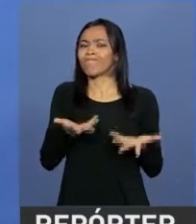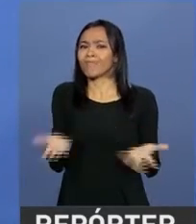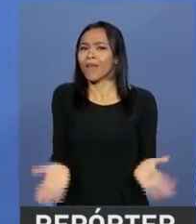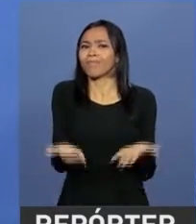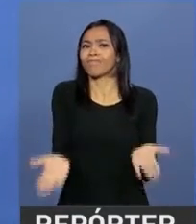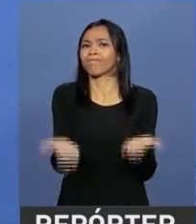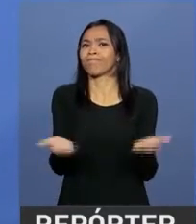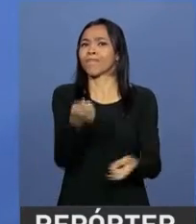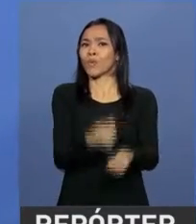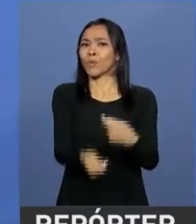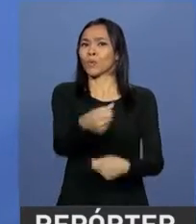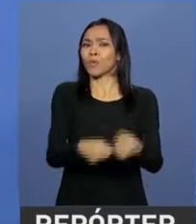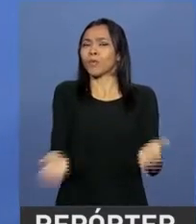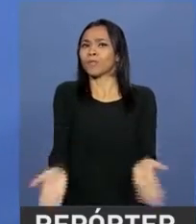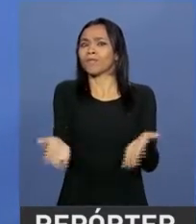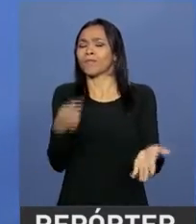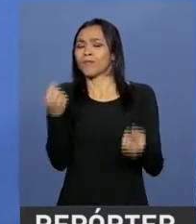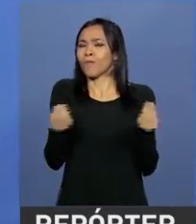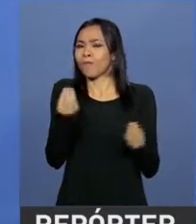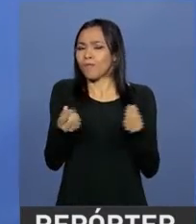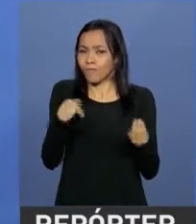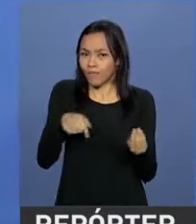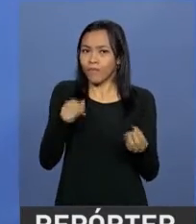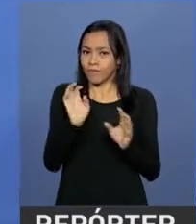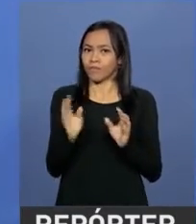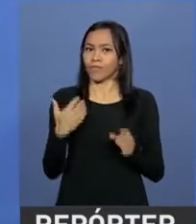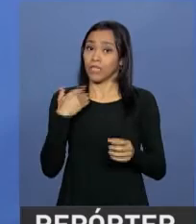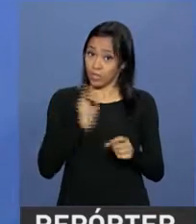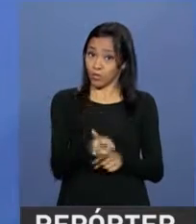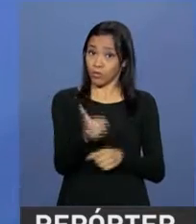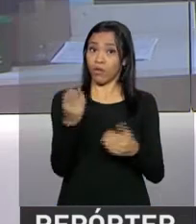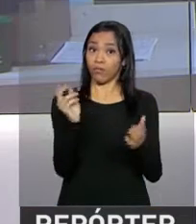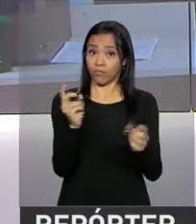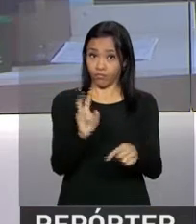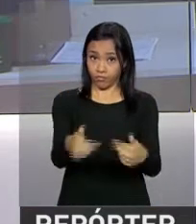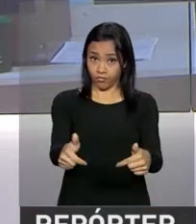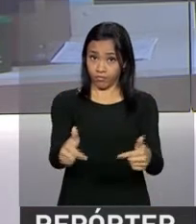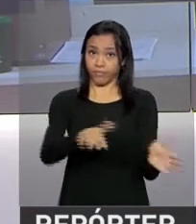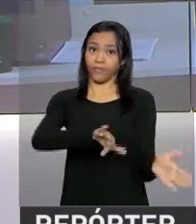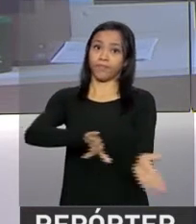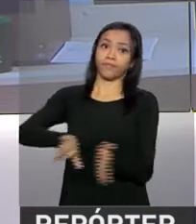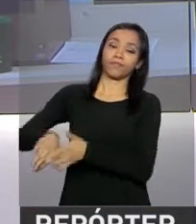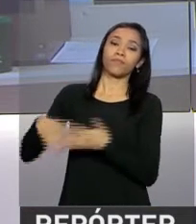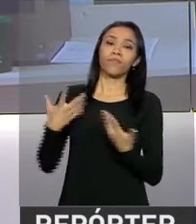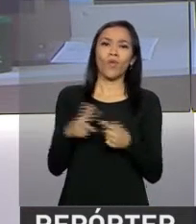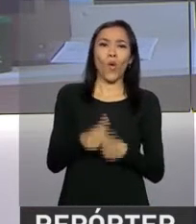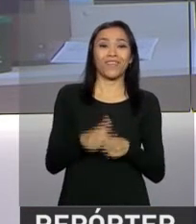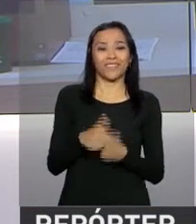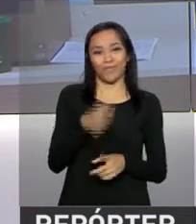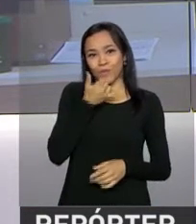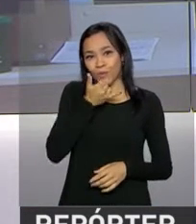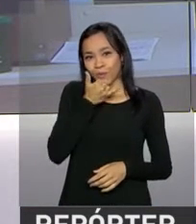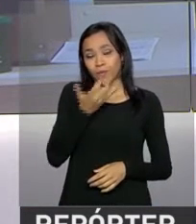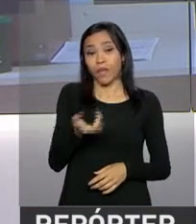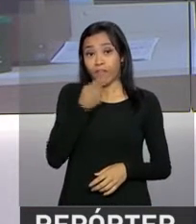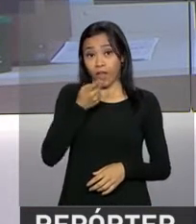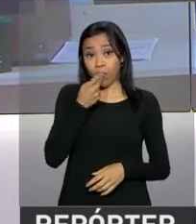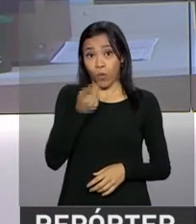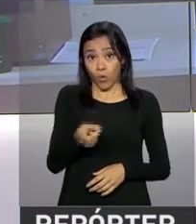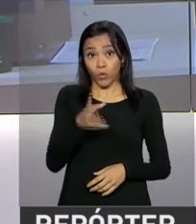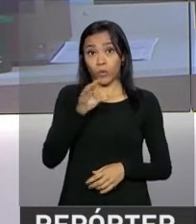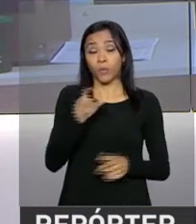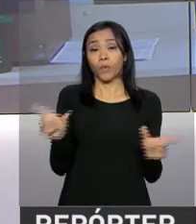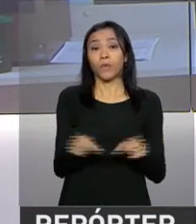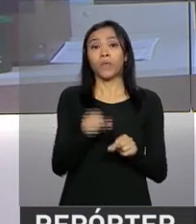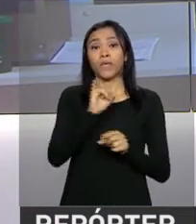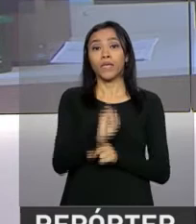atividade econômica, incentivar a atividade econômica e preservar empregos. E uma correção, agora há pouco nós falamos de um indicador do